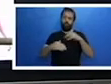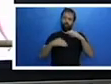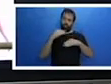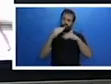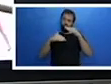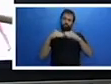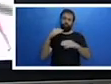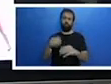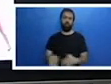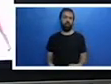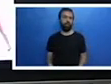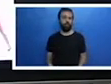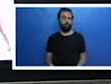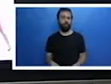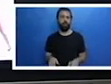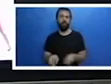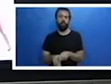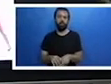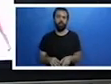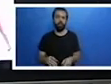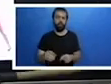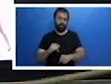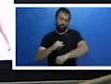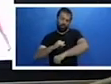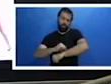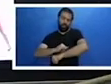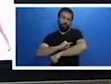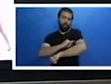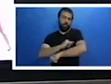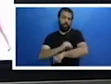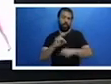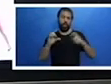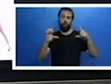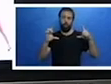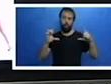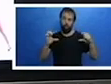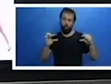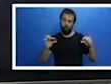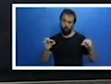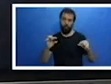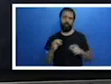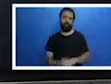caráteres estéticos, né? Como emagrecimento e tônus muscular.